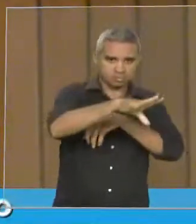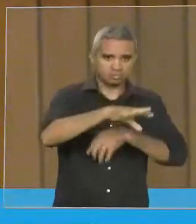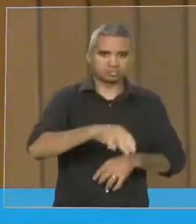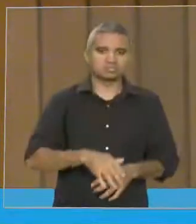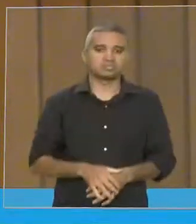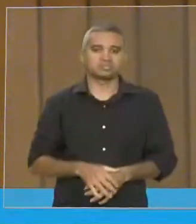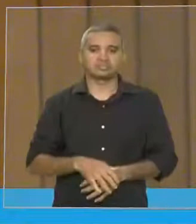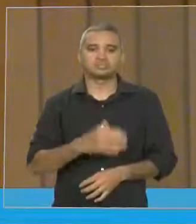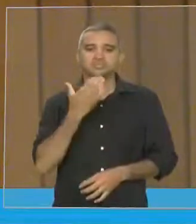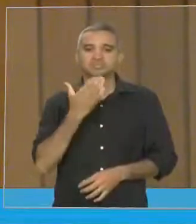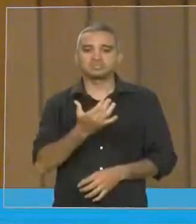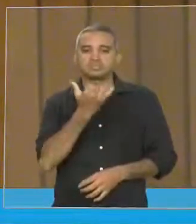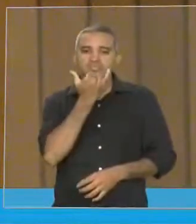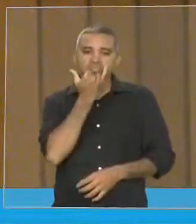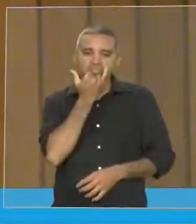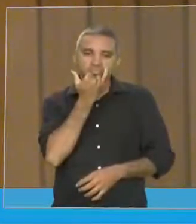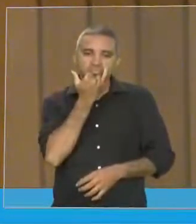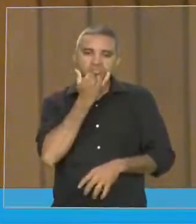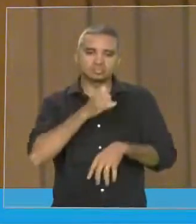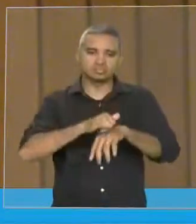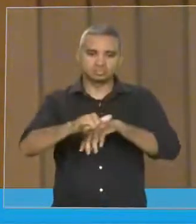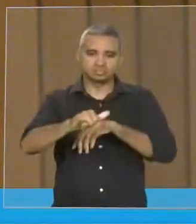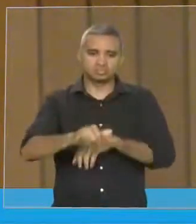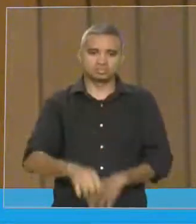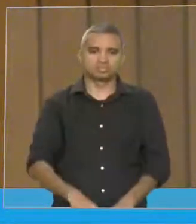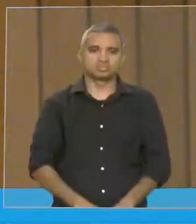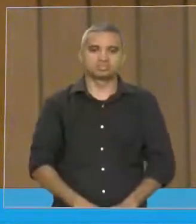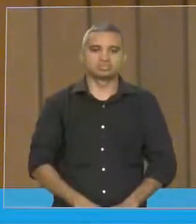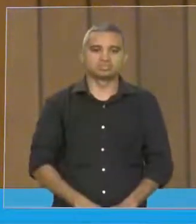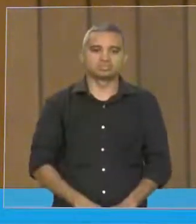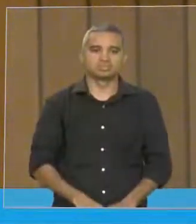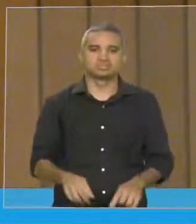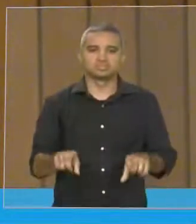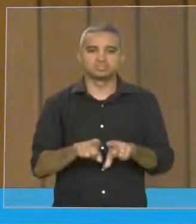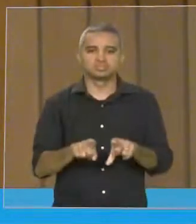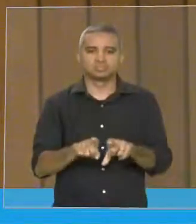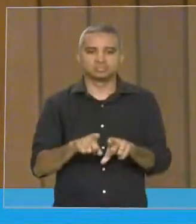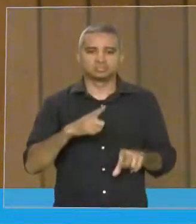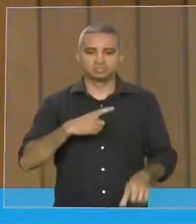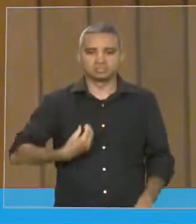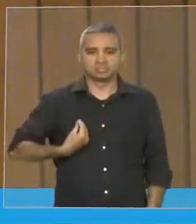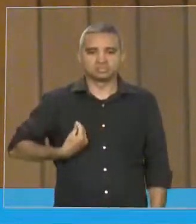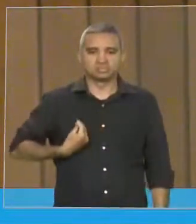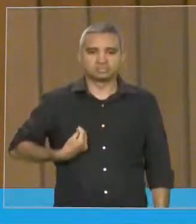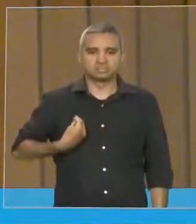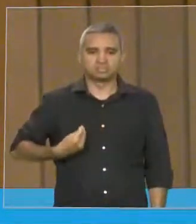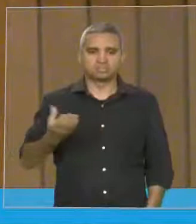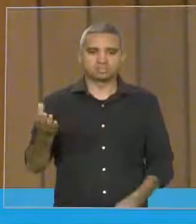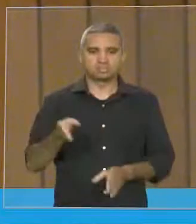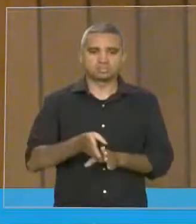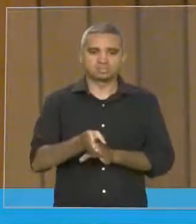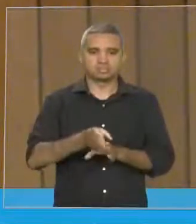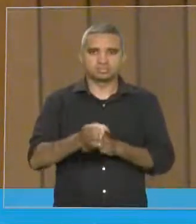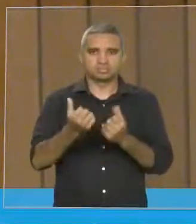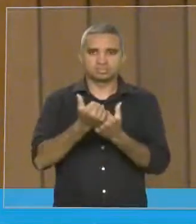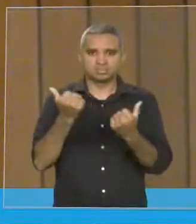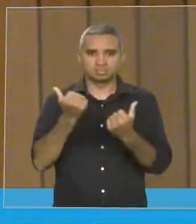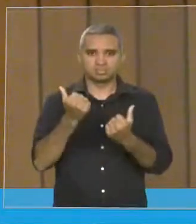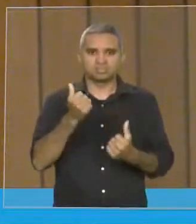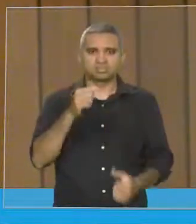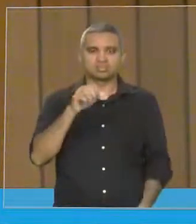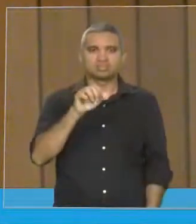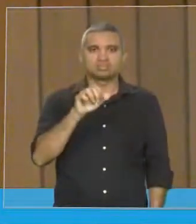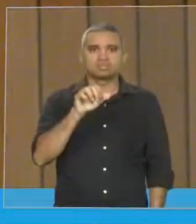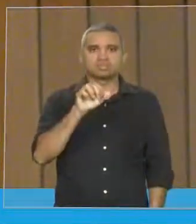desculpas por ele não estar presente. Eu registro aqui também a presença dos conselheiros substitutos Nava,